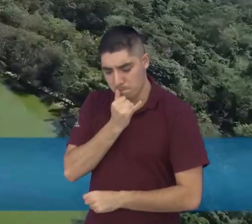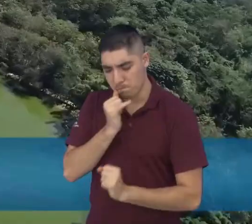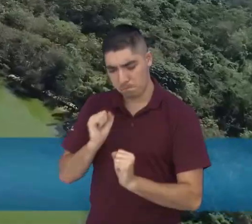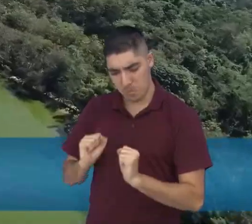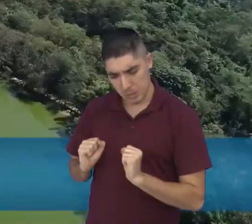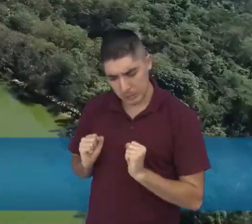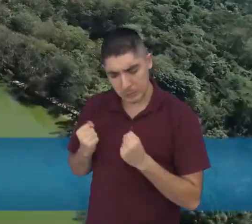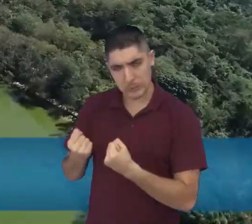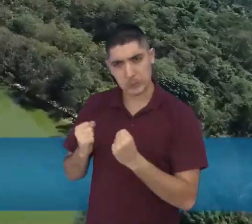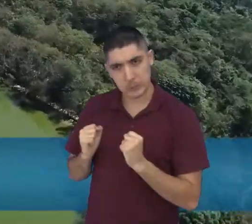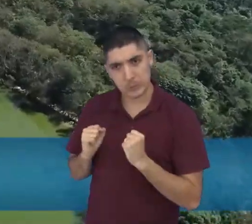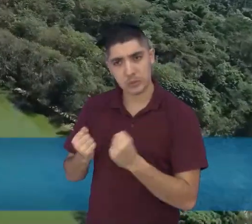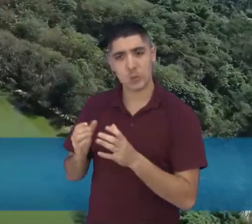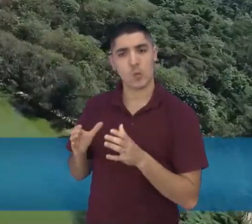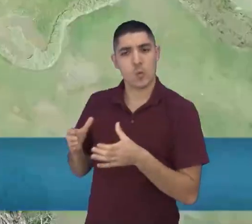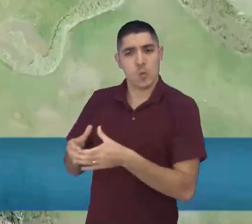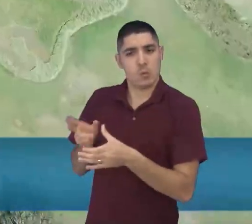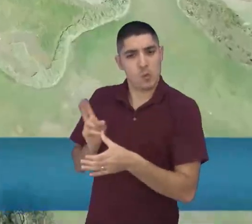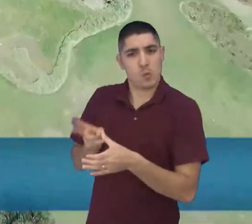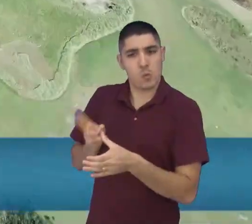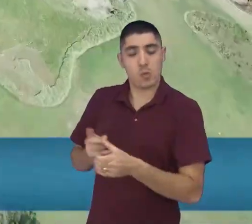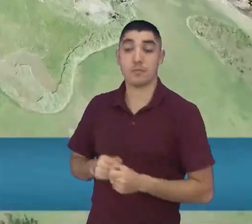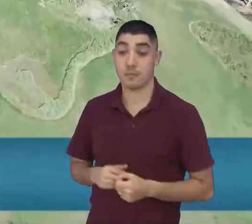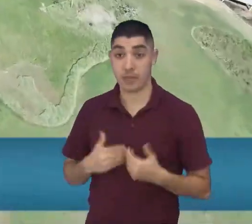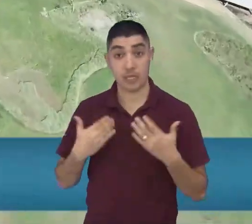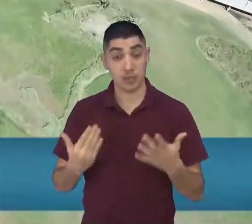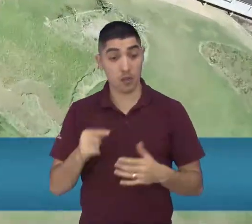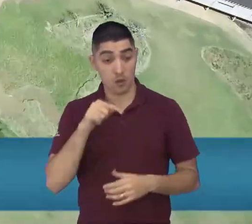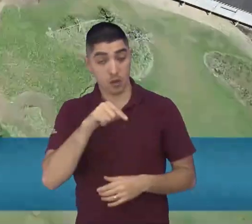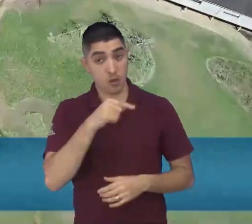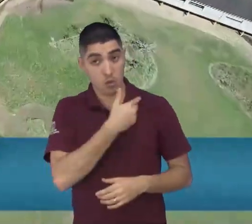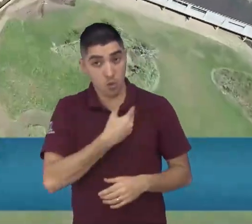para aquilo. O poder público tem que olhar